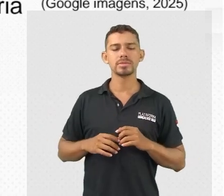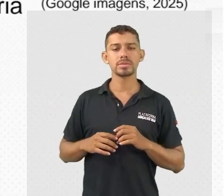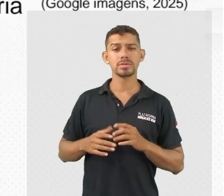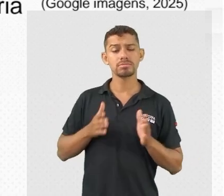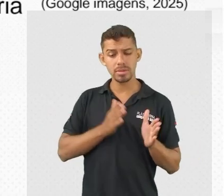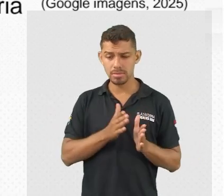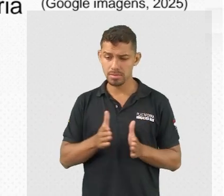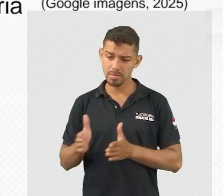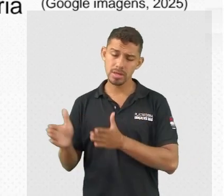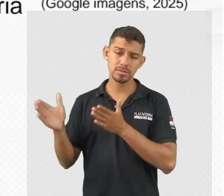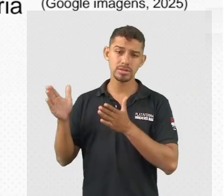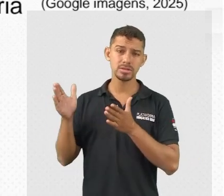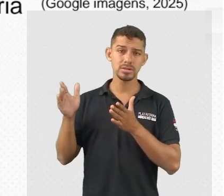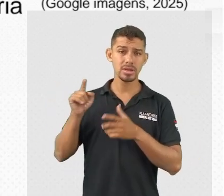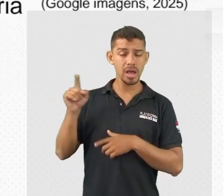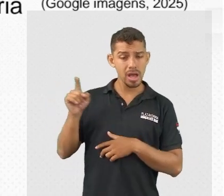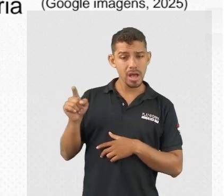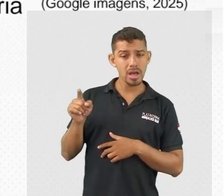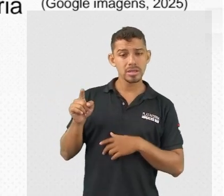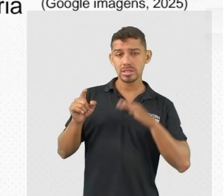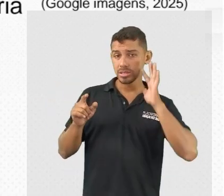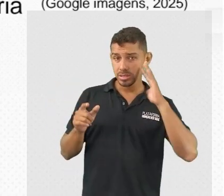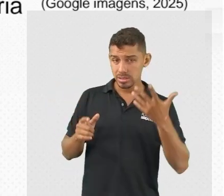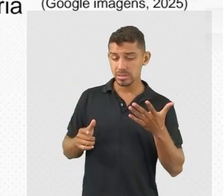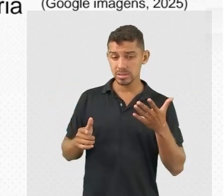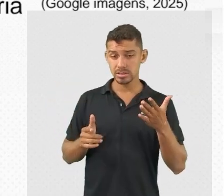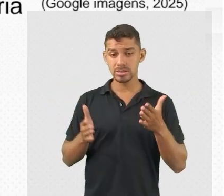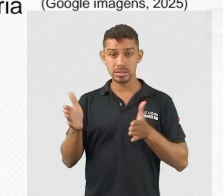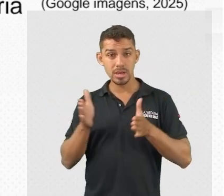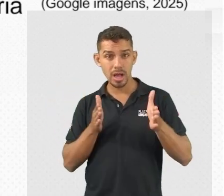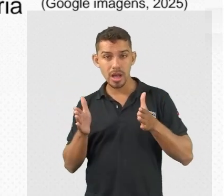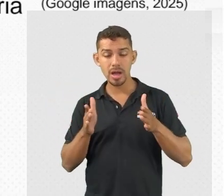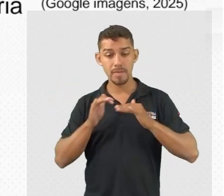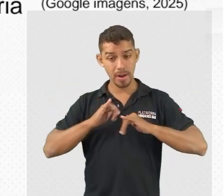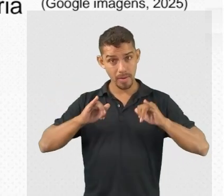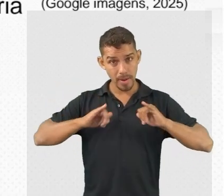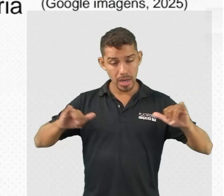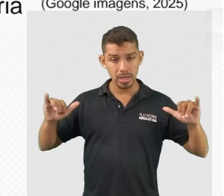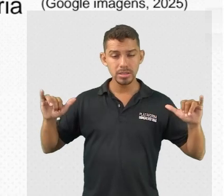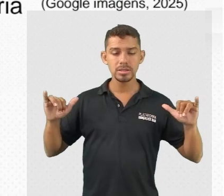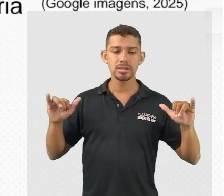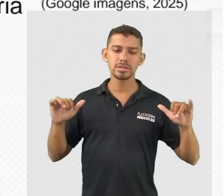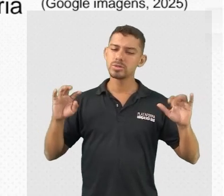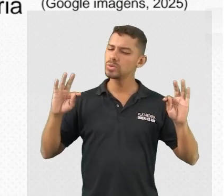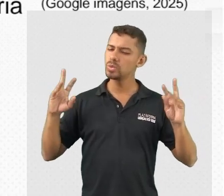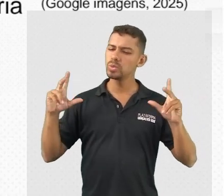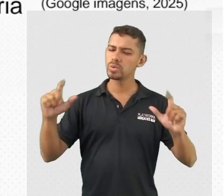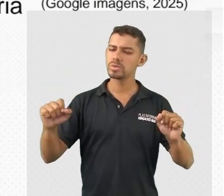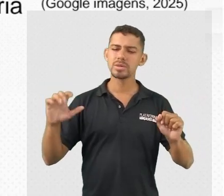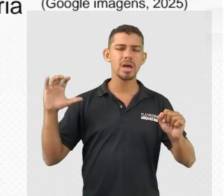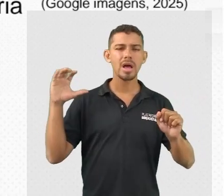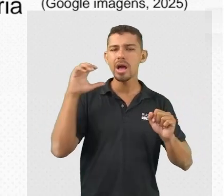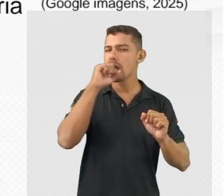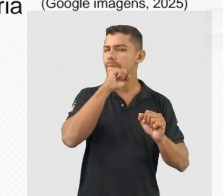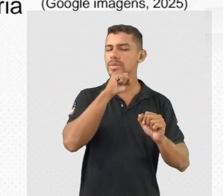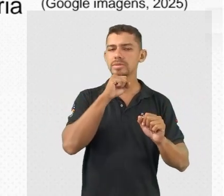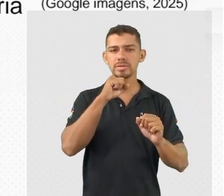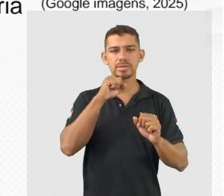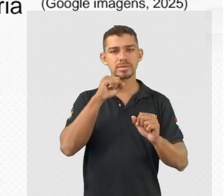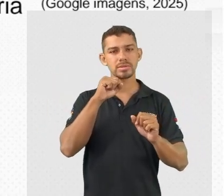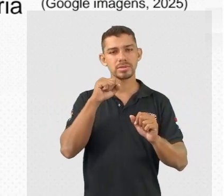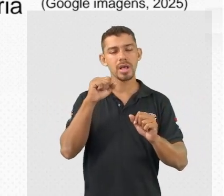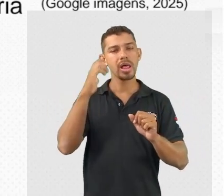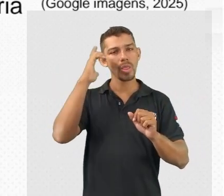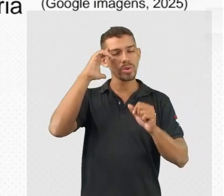medida em que essas instâncias são mediadas pela propaganda, todas elas são rapidamente convertidas na